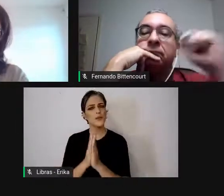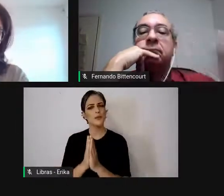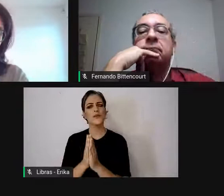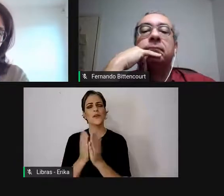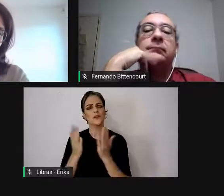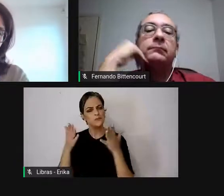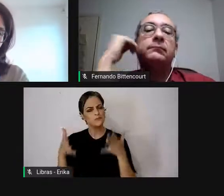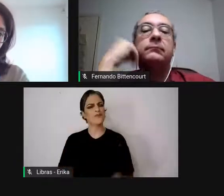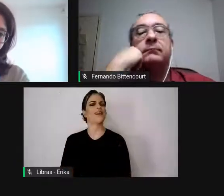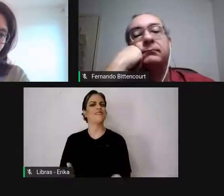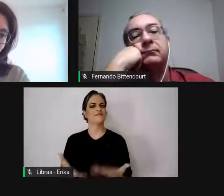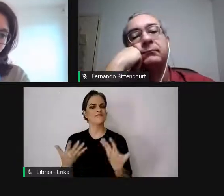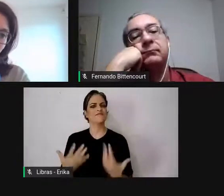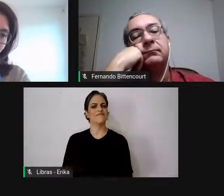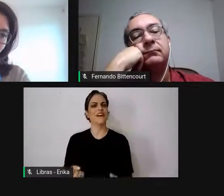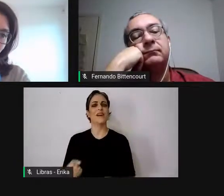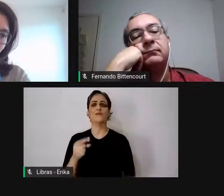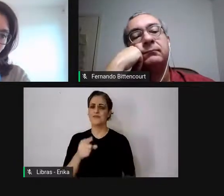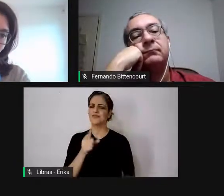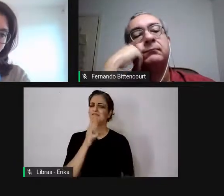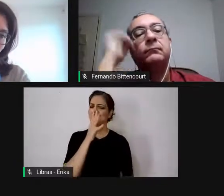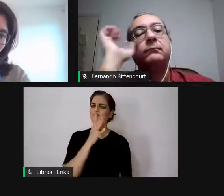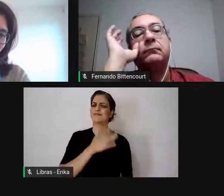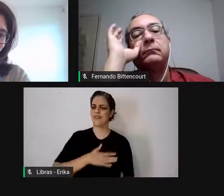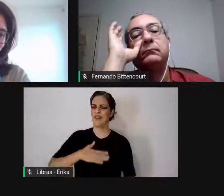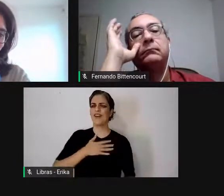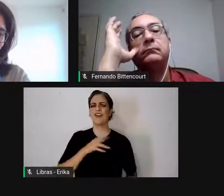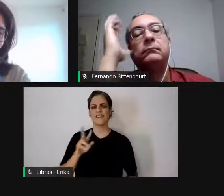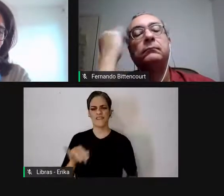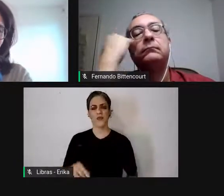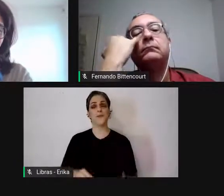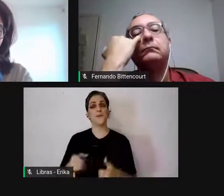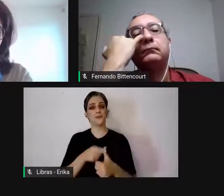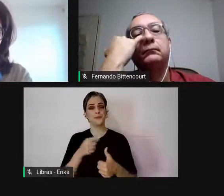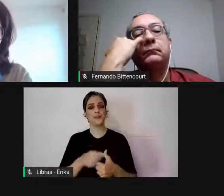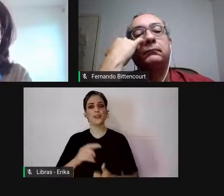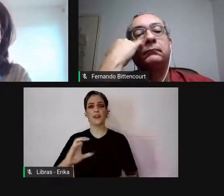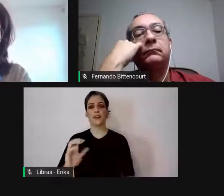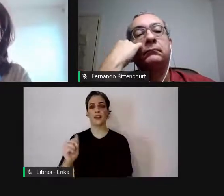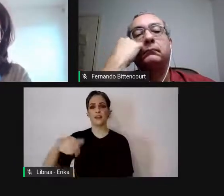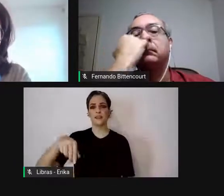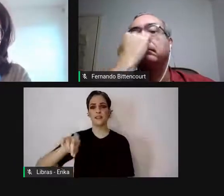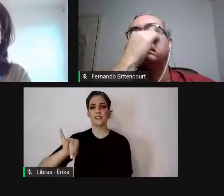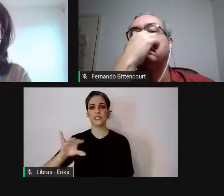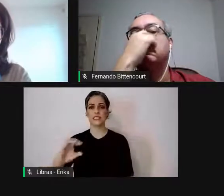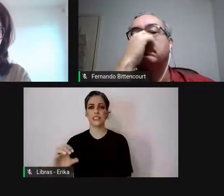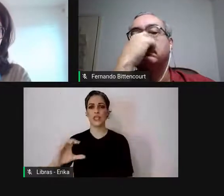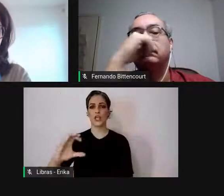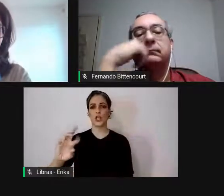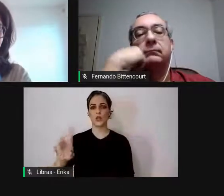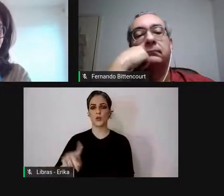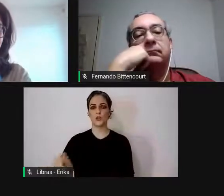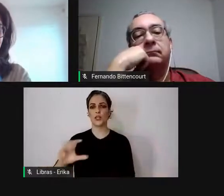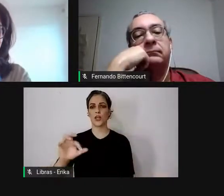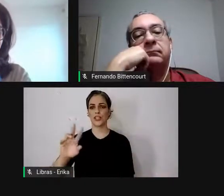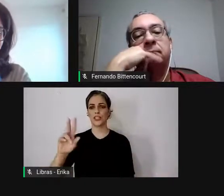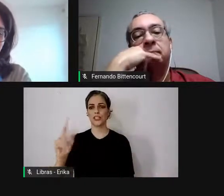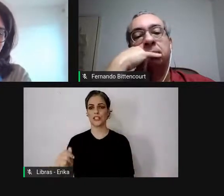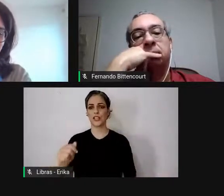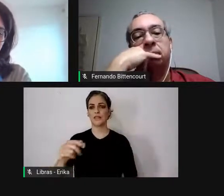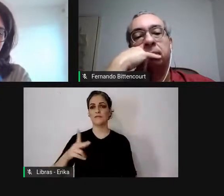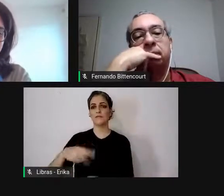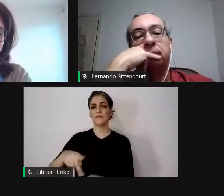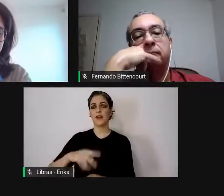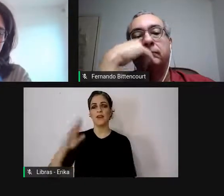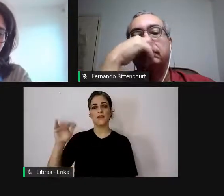apresento, então, inicialmente a Candice da Cruz Rocha, que está lá em Genebra, de férias, fez questão de